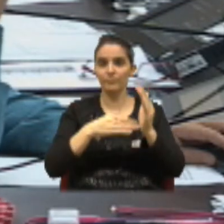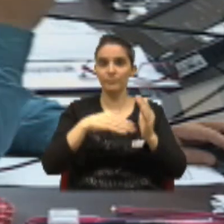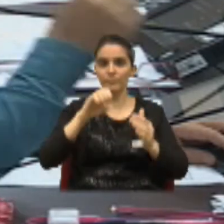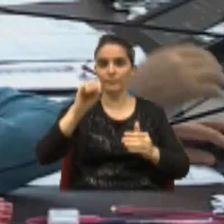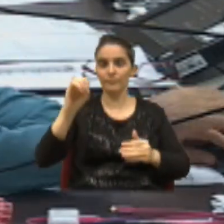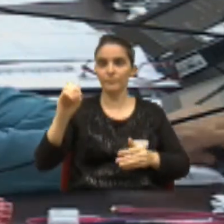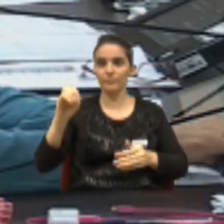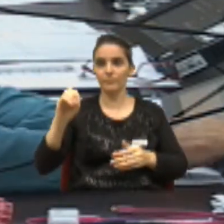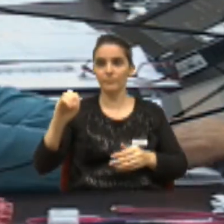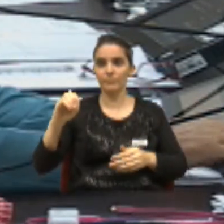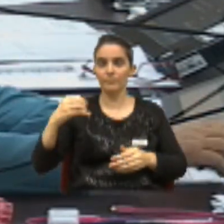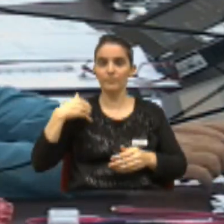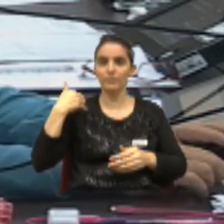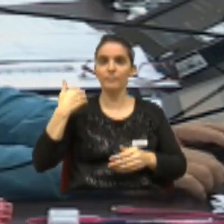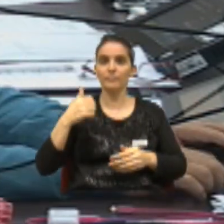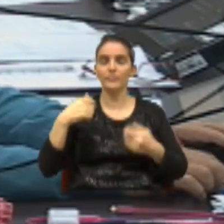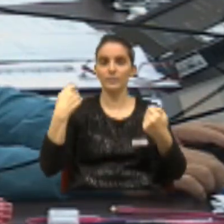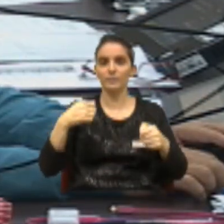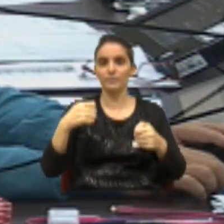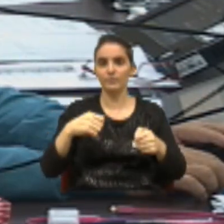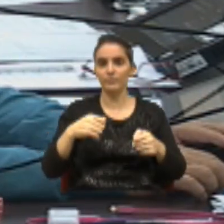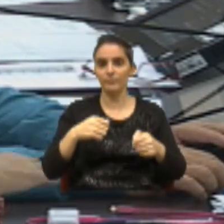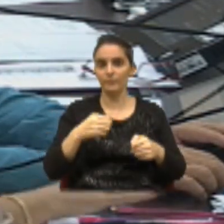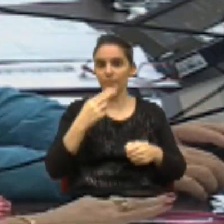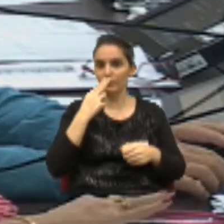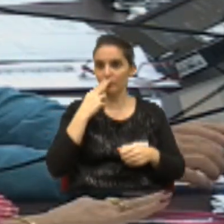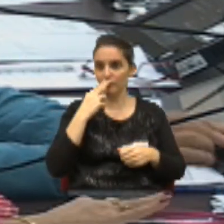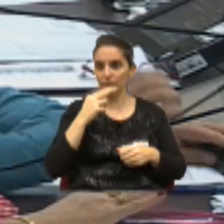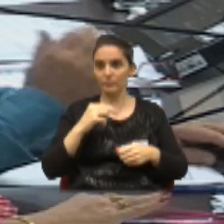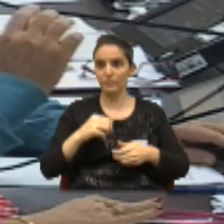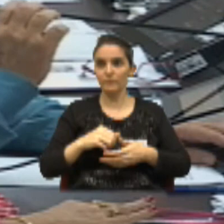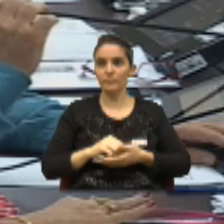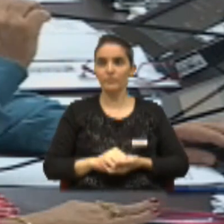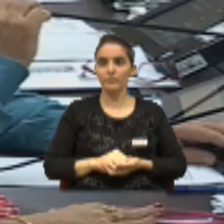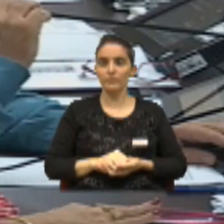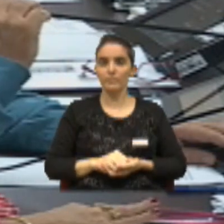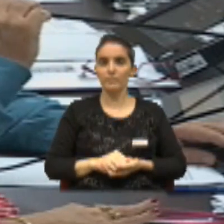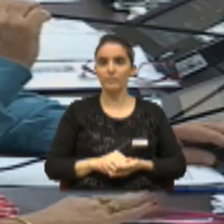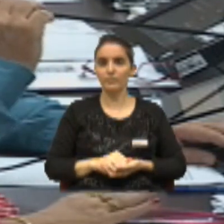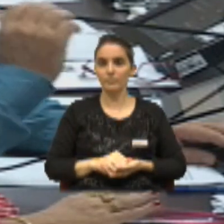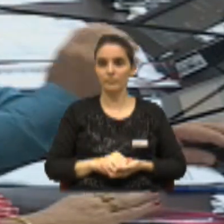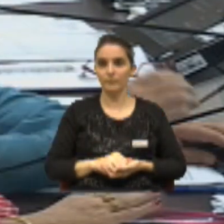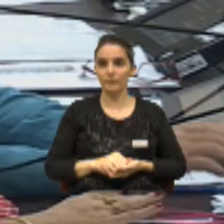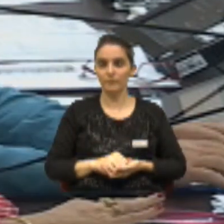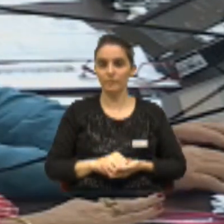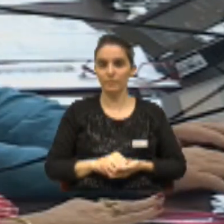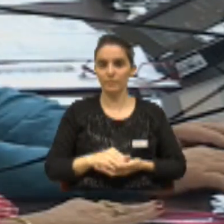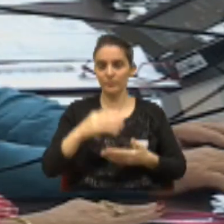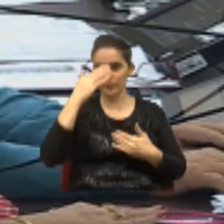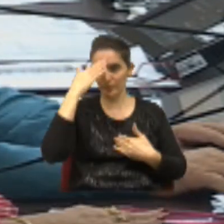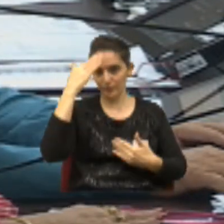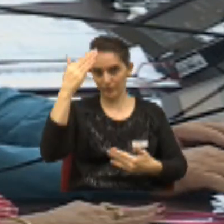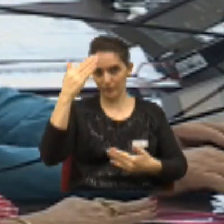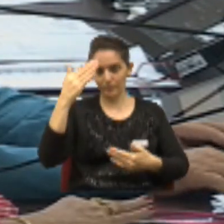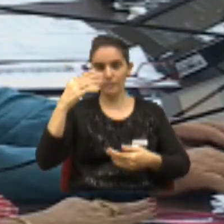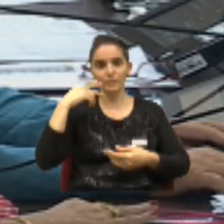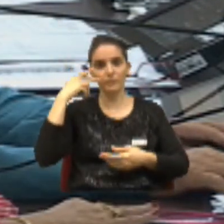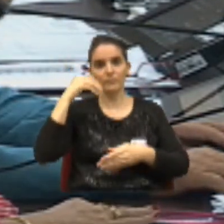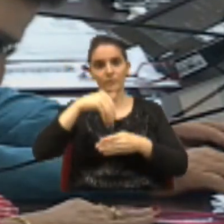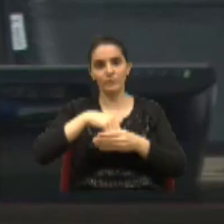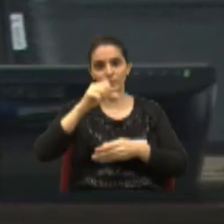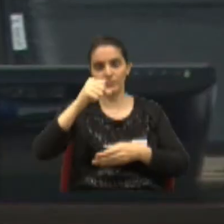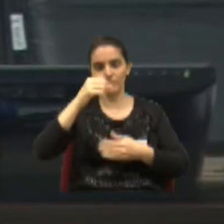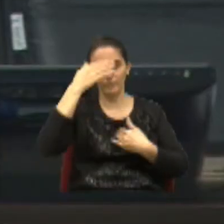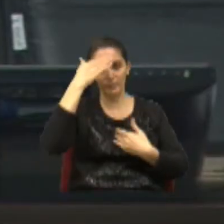mínimo 3 vezes, com custo de UTI e com risco de mortalidade para cada procedimento. Então, agradeço aos senhores pelo voto